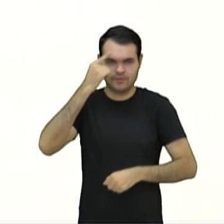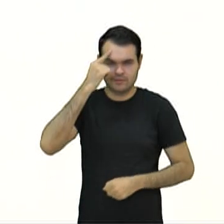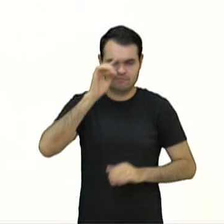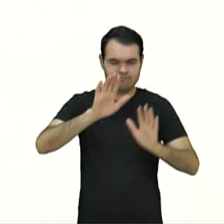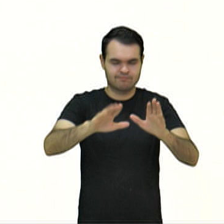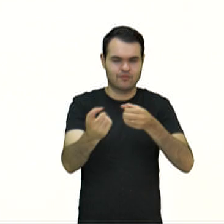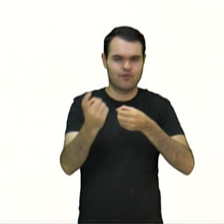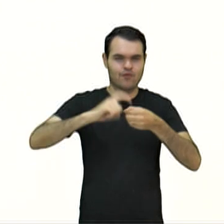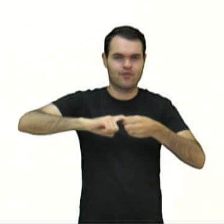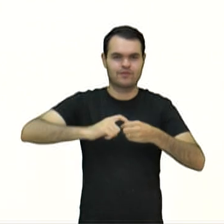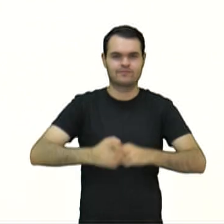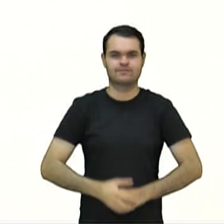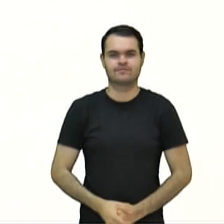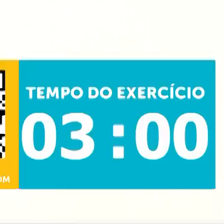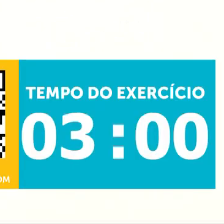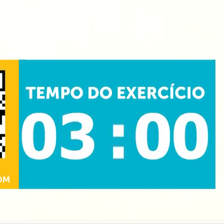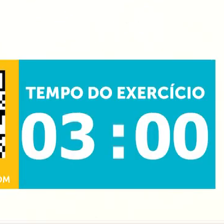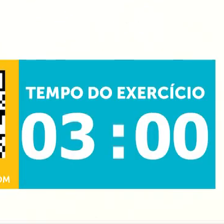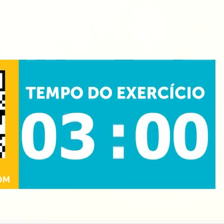e a gente já retorna.